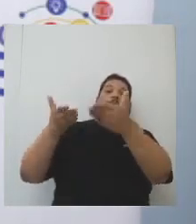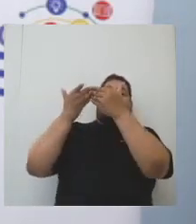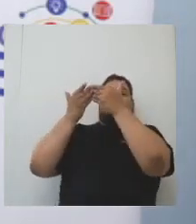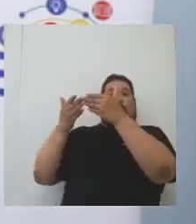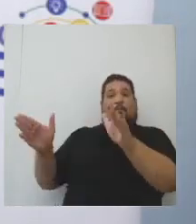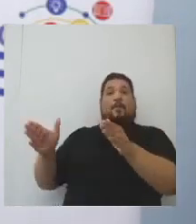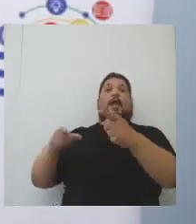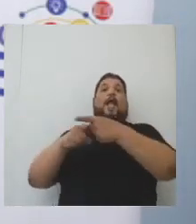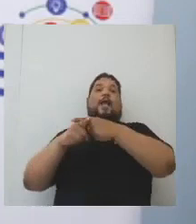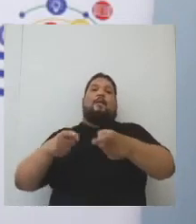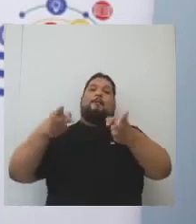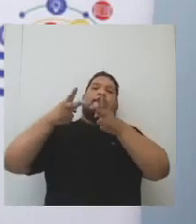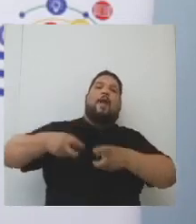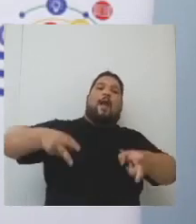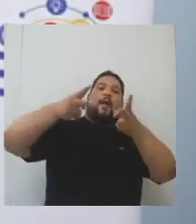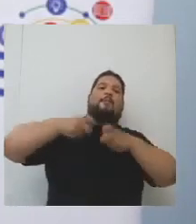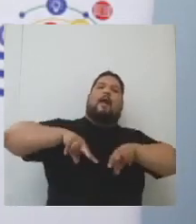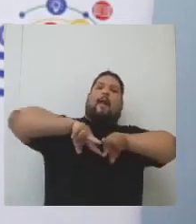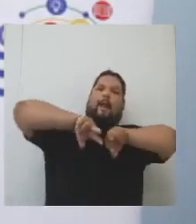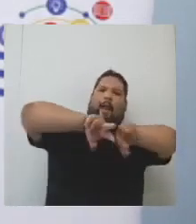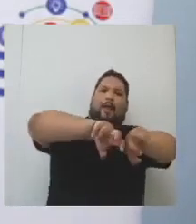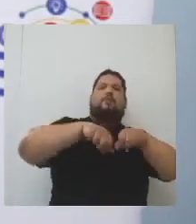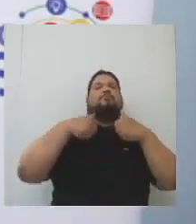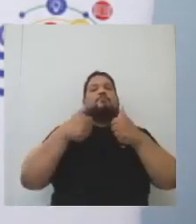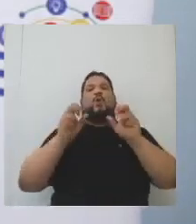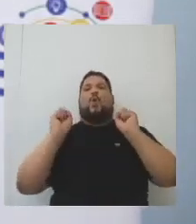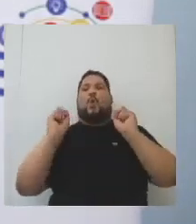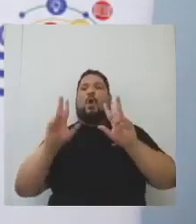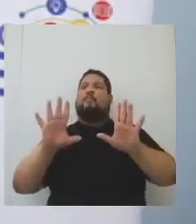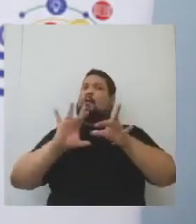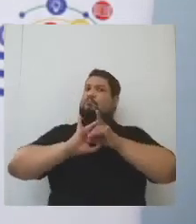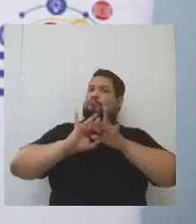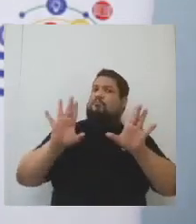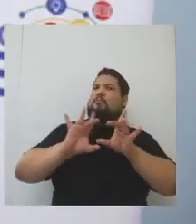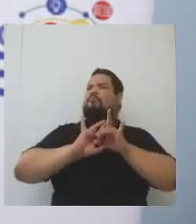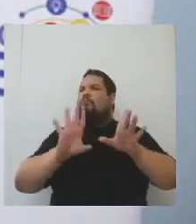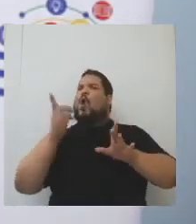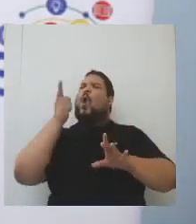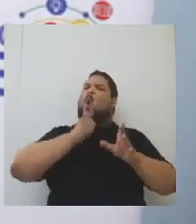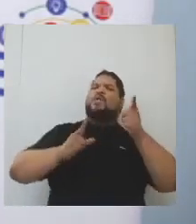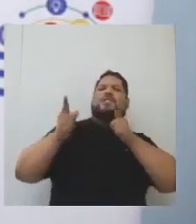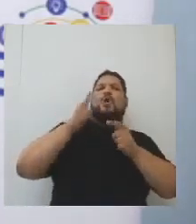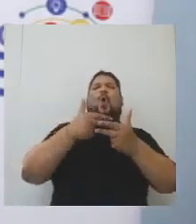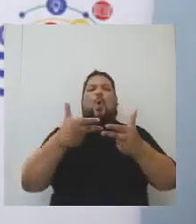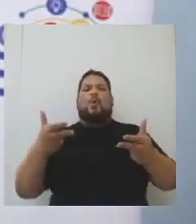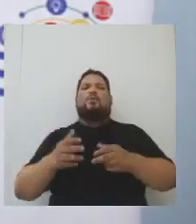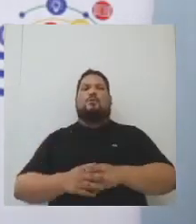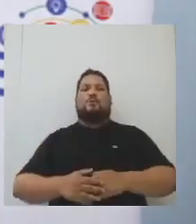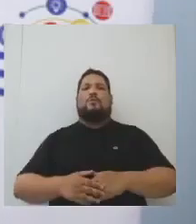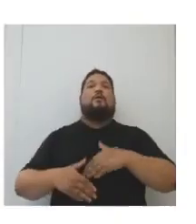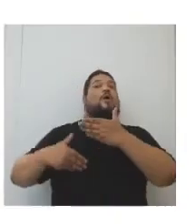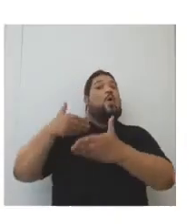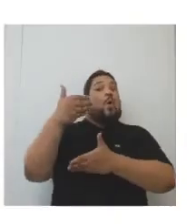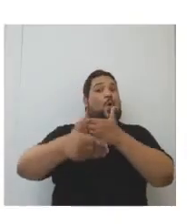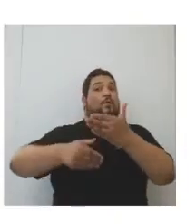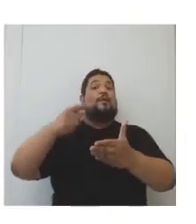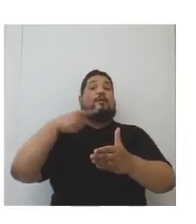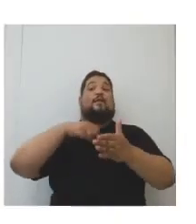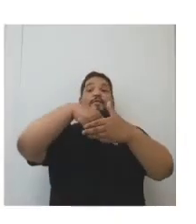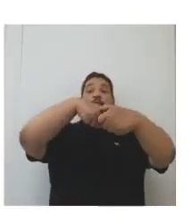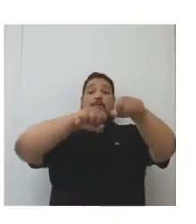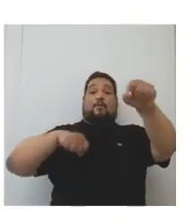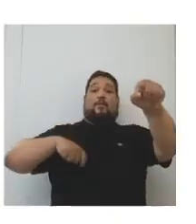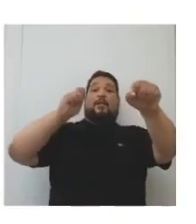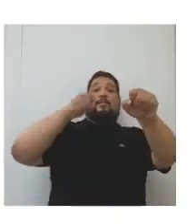se beneficiando economicamente, tudo bem, mas já era alguma coisa. Vamos lá. E aí vieram então os tratados, né? O